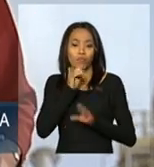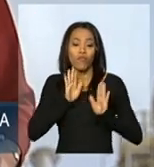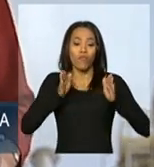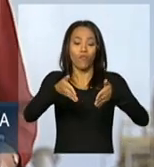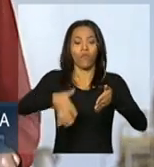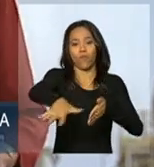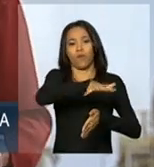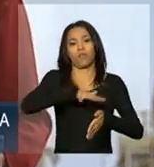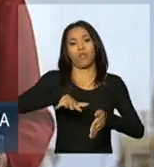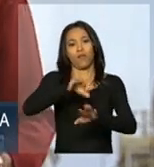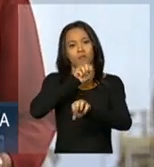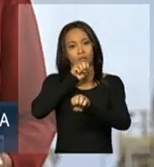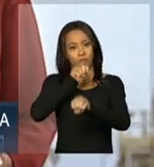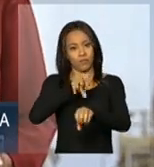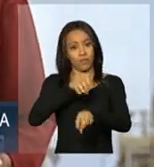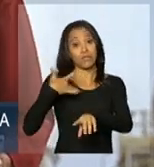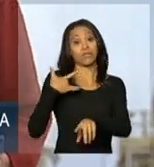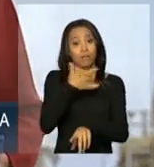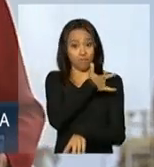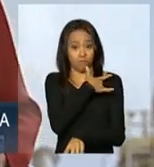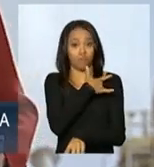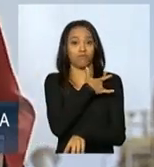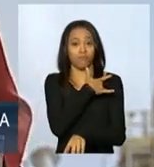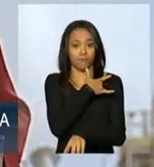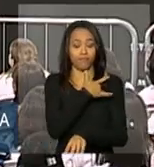saúde. Além disso,